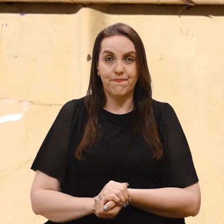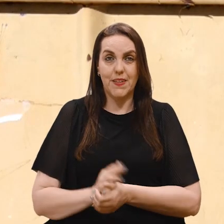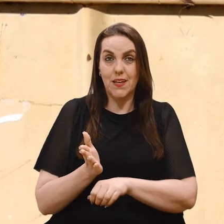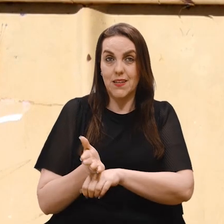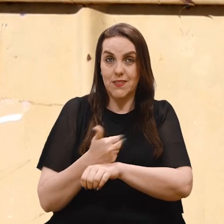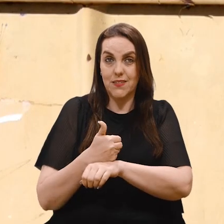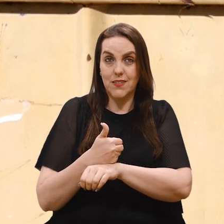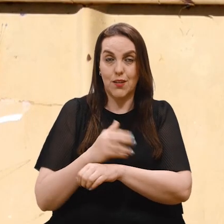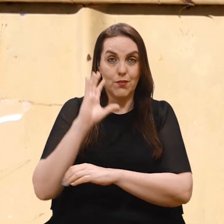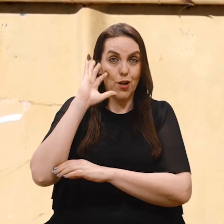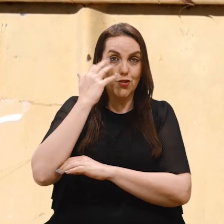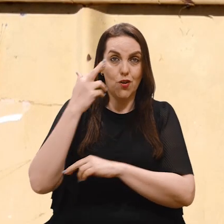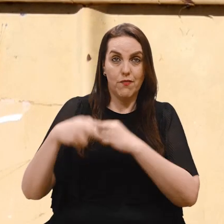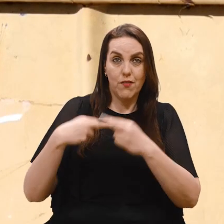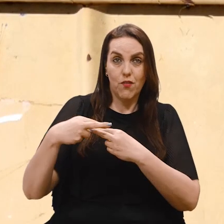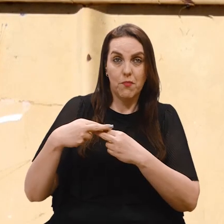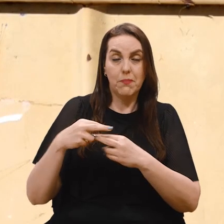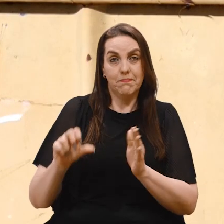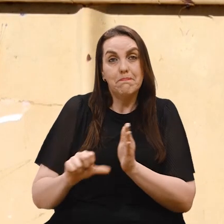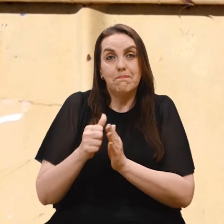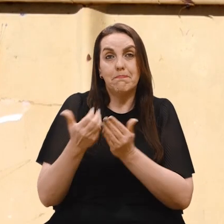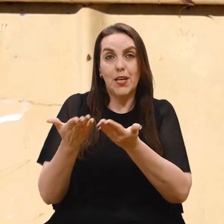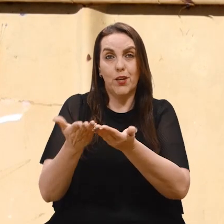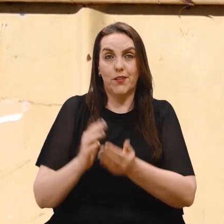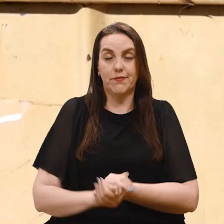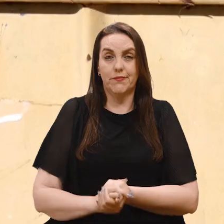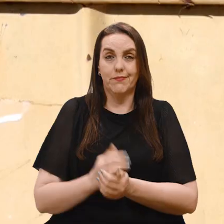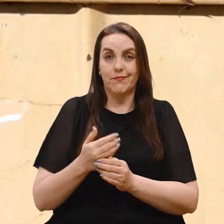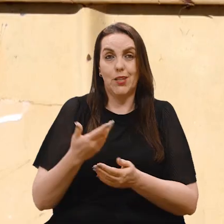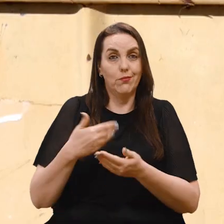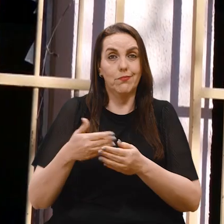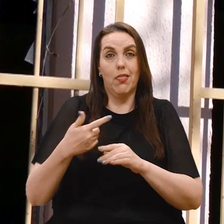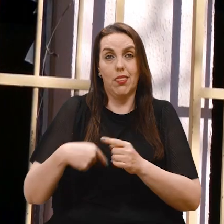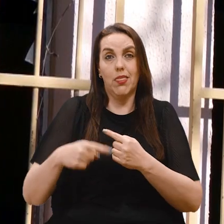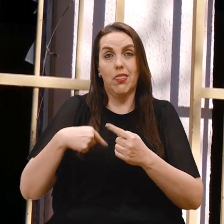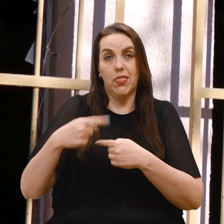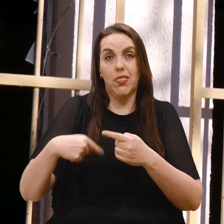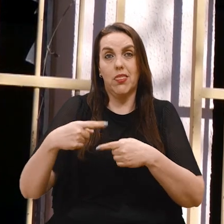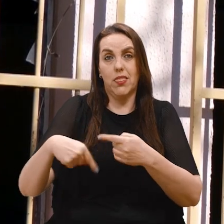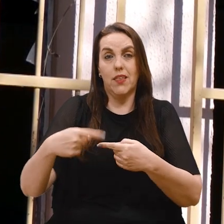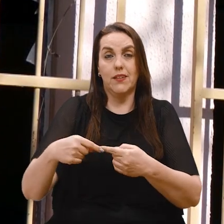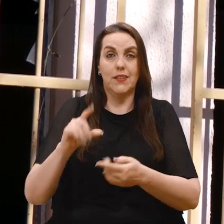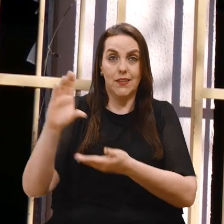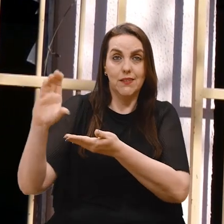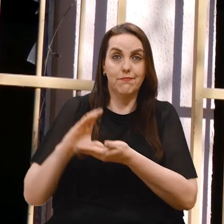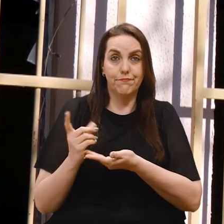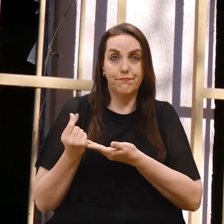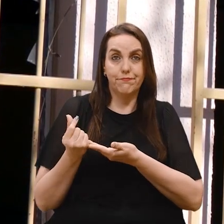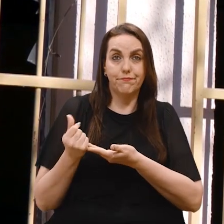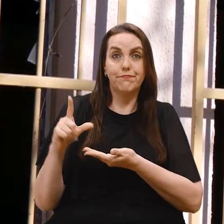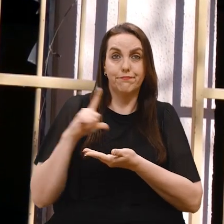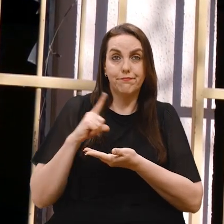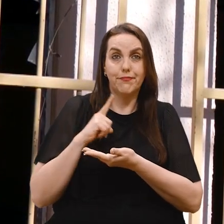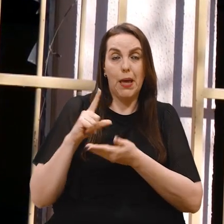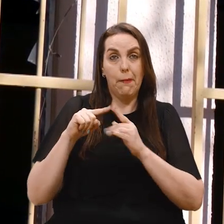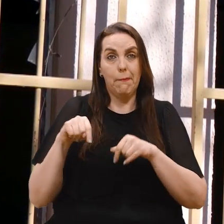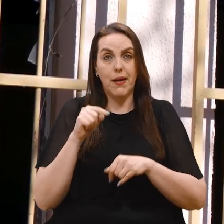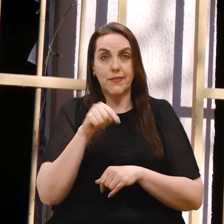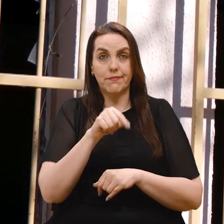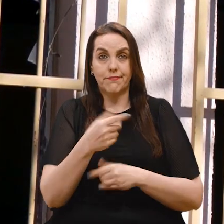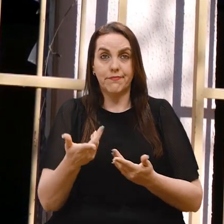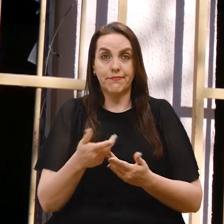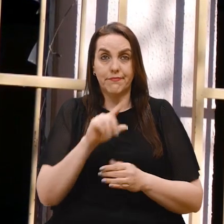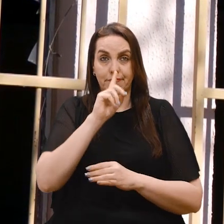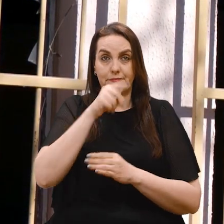se reformar, melhor. Então tá ficando isso aí para trás, né? A gente tem verba, mas os mandantes aí que é para colocar